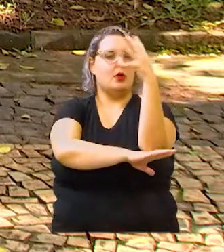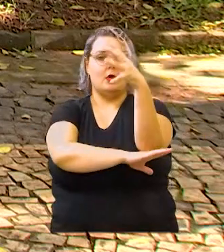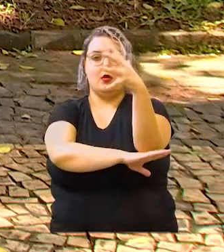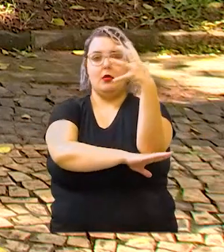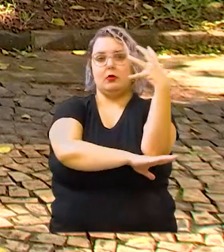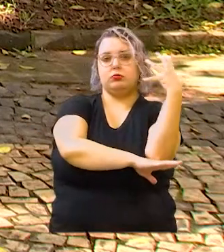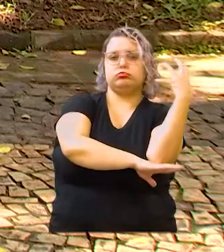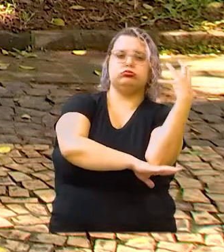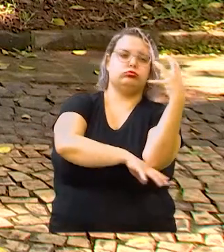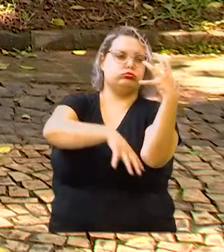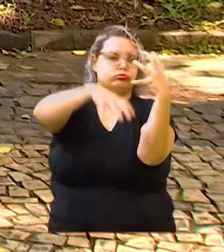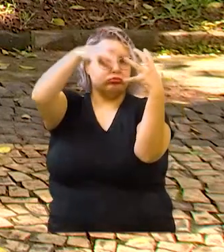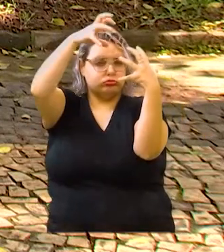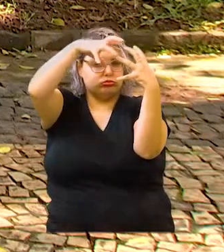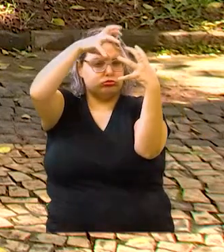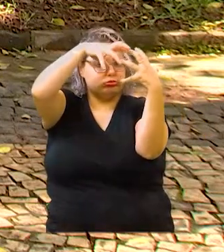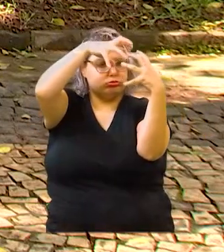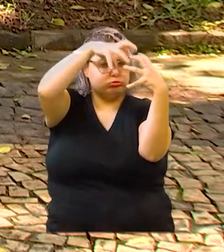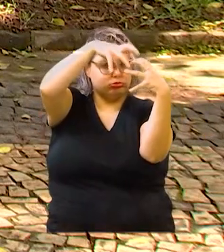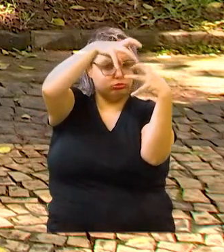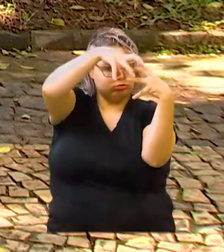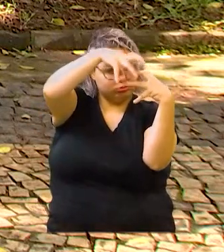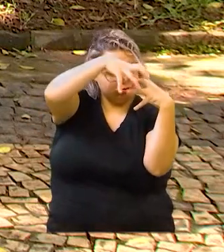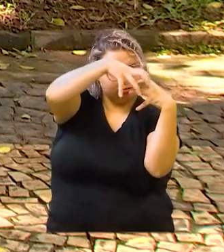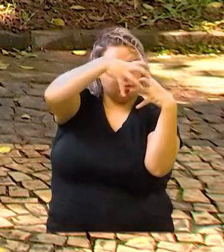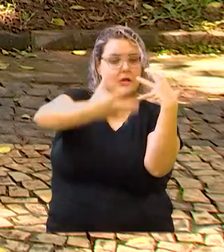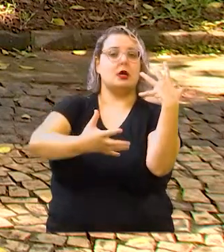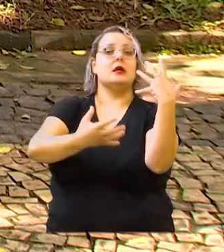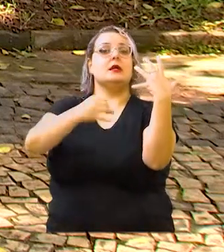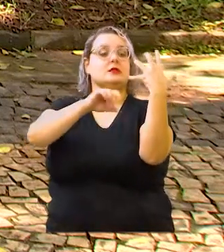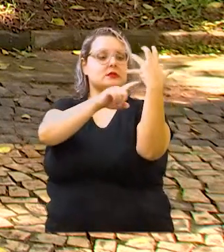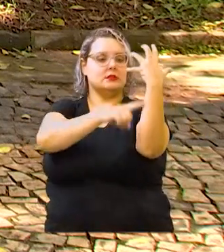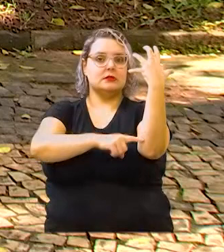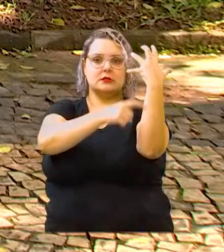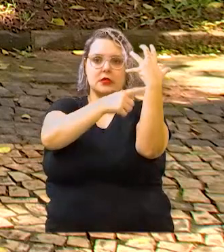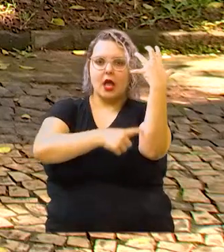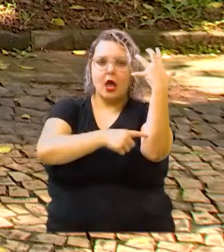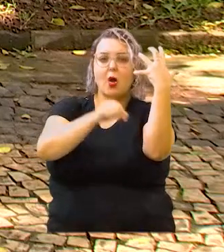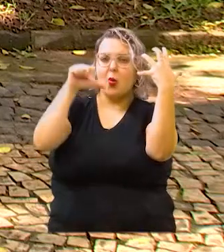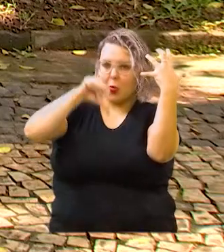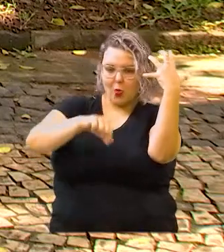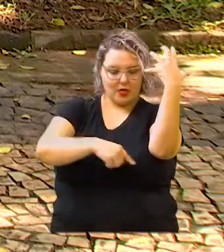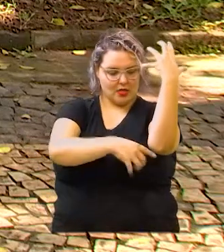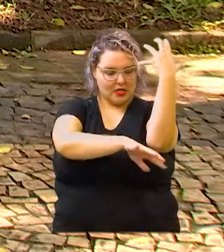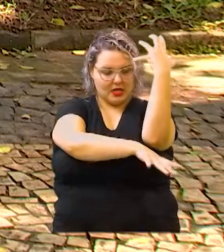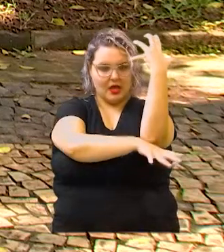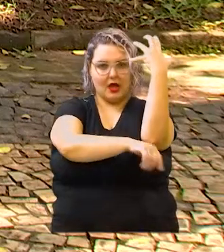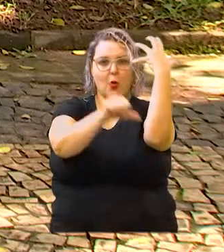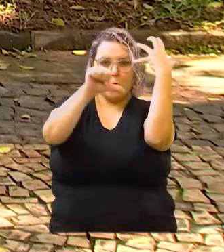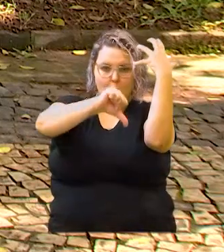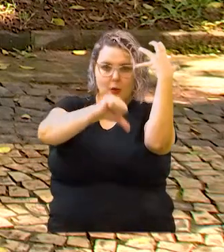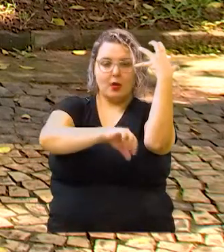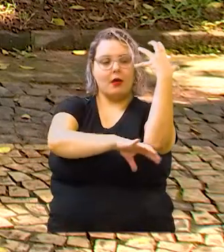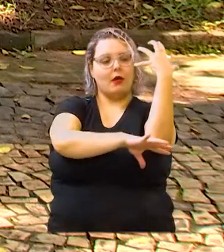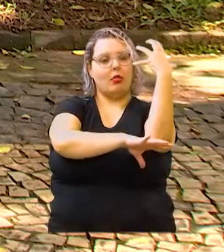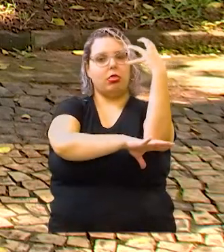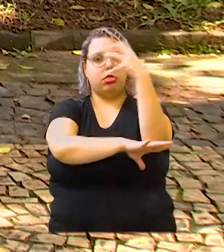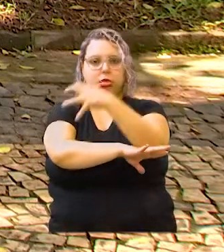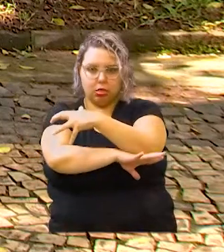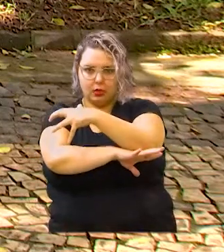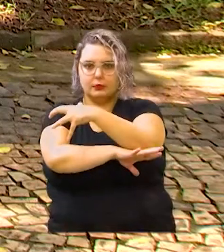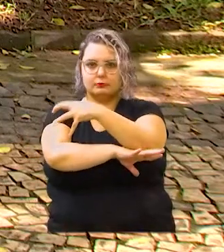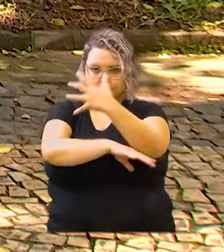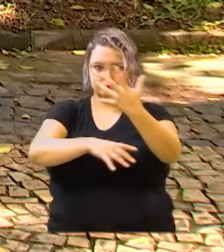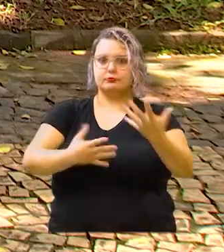realmente ficam sobrecarregadas da água que cai. Sim. E se a estrutura da árvore está comprometida, então é muito fácil